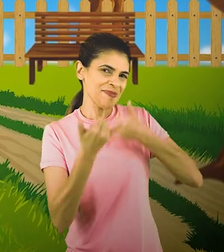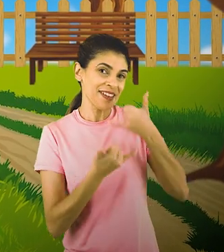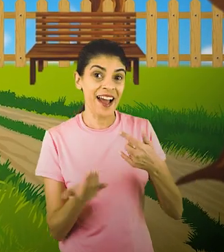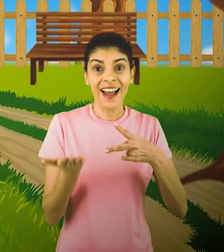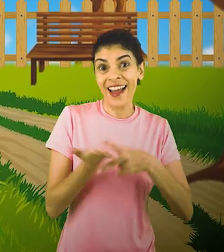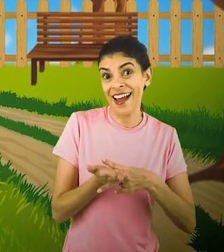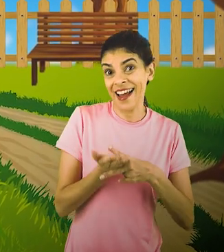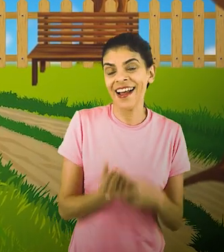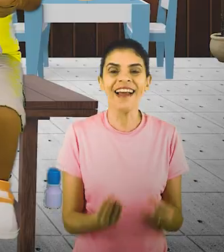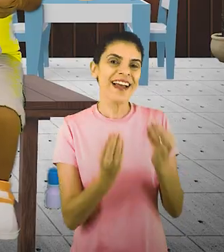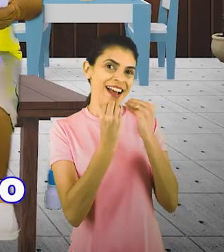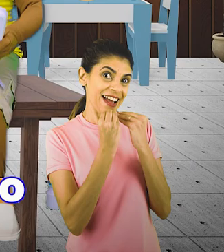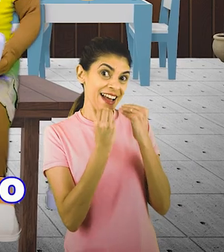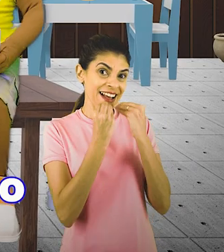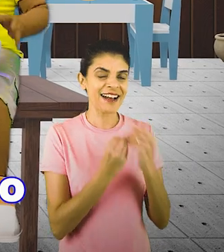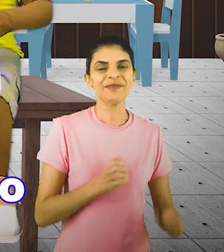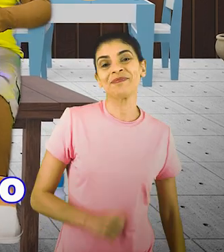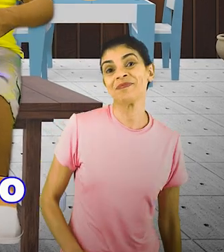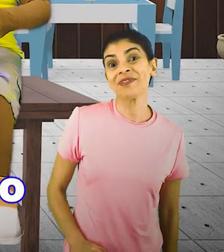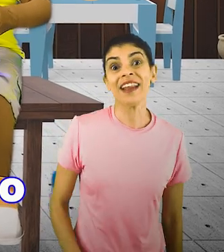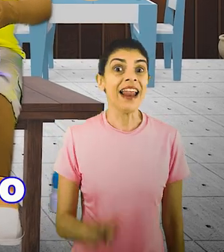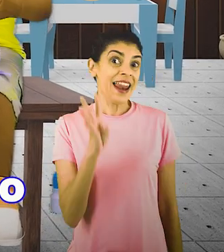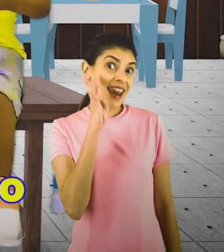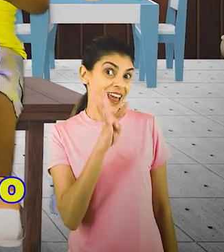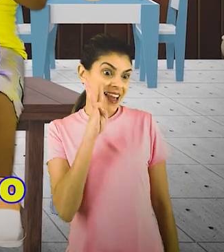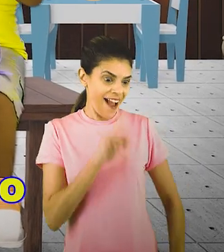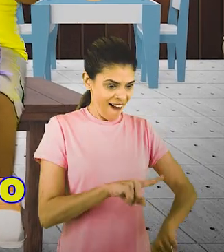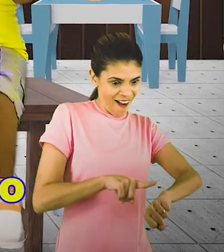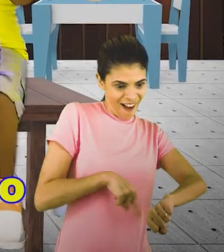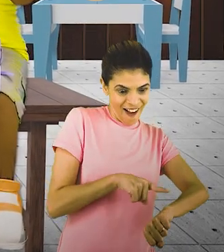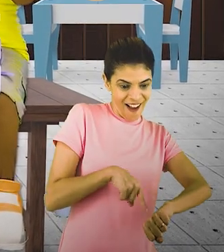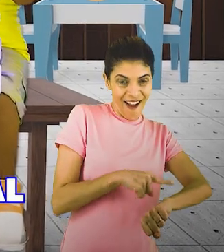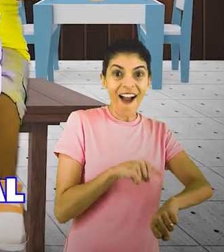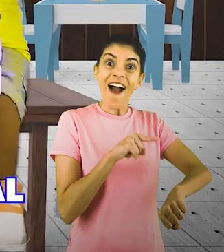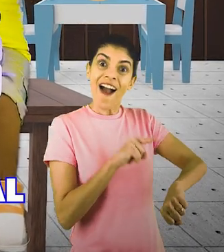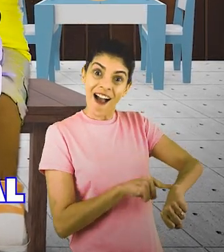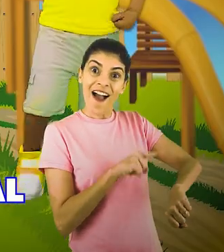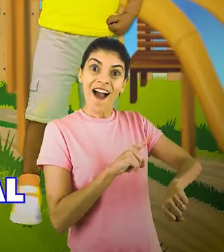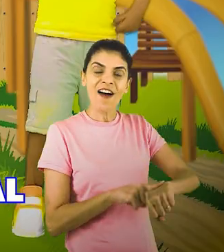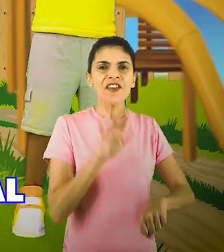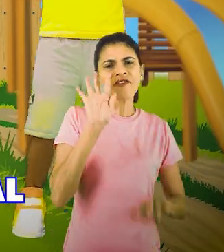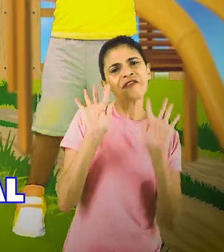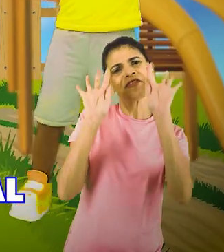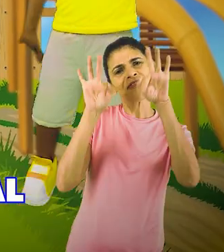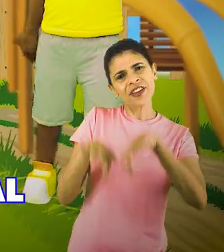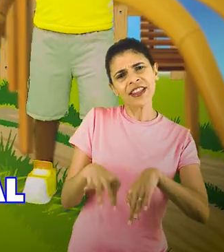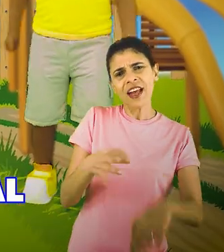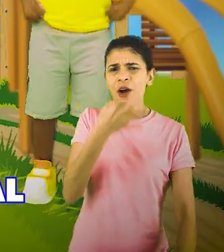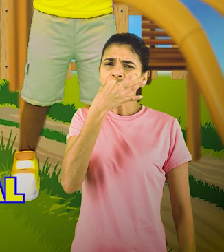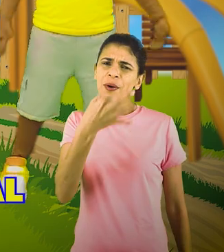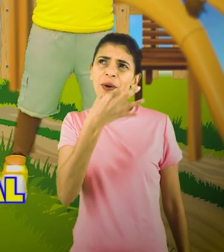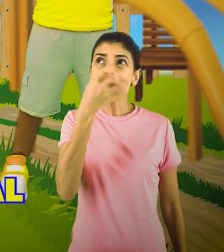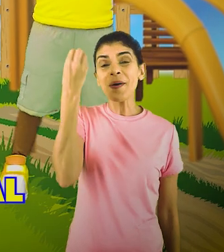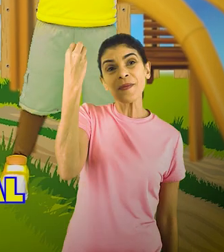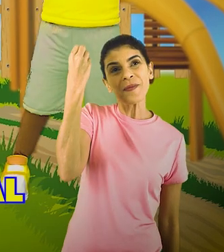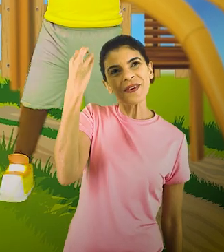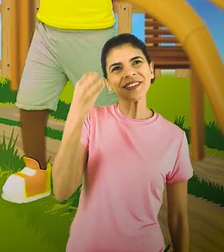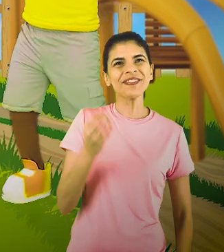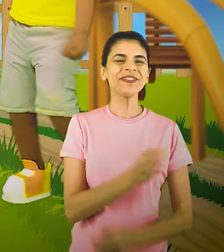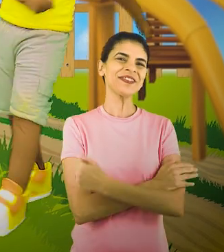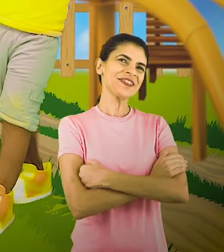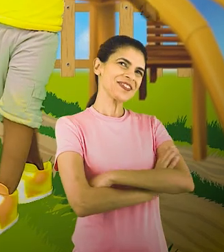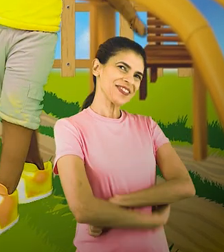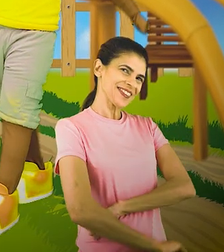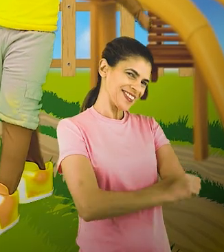fizer no Recreio que hora mais legal é o recreio e só acaba quando toca o sinal